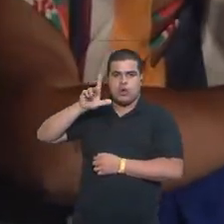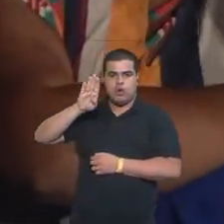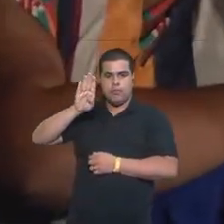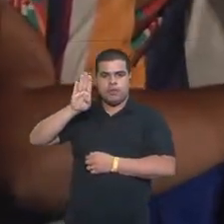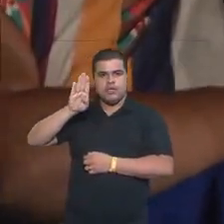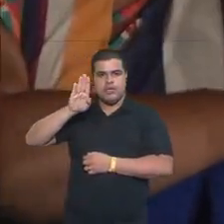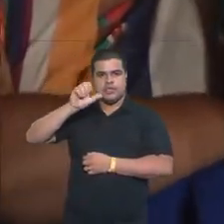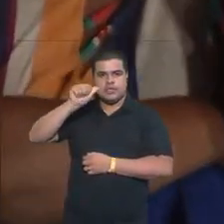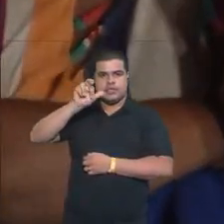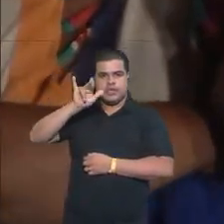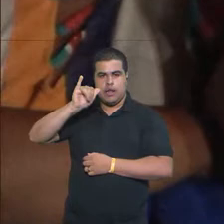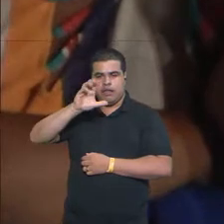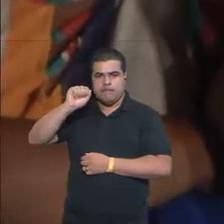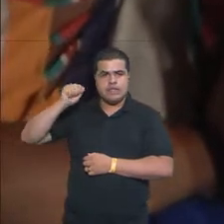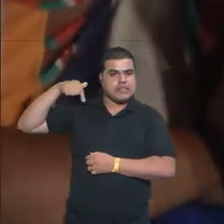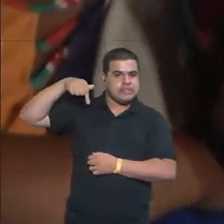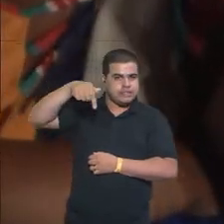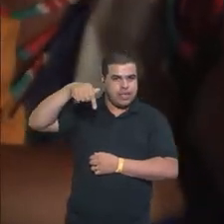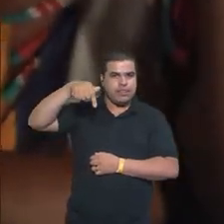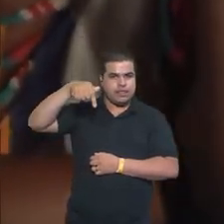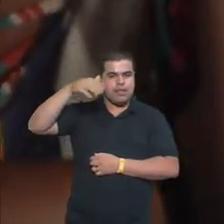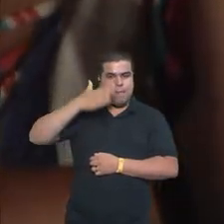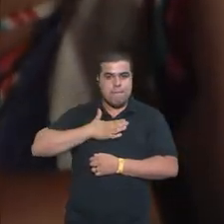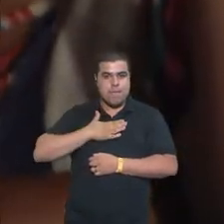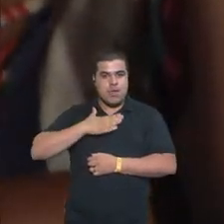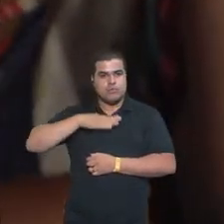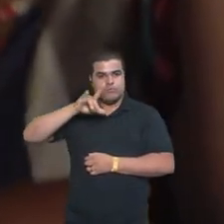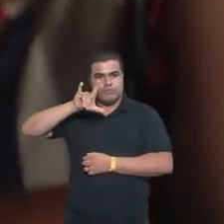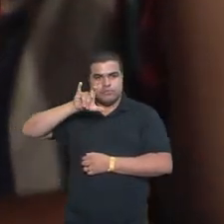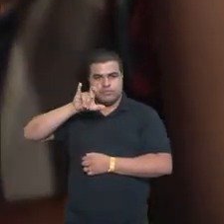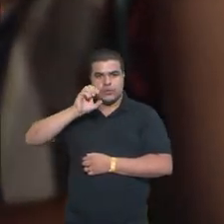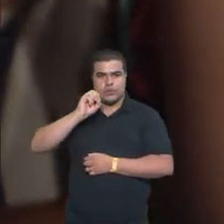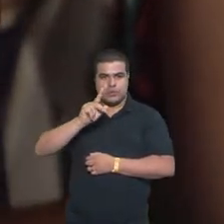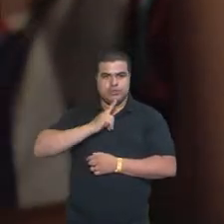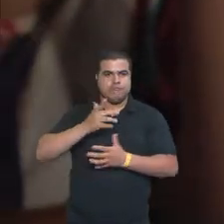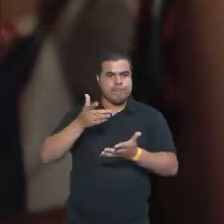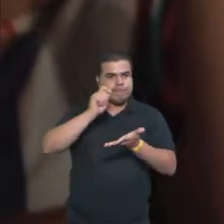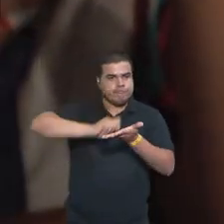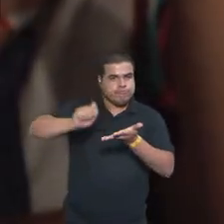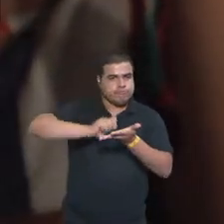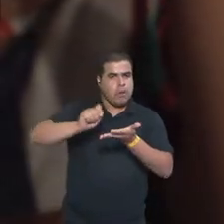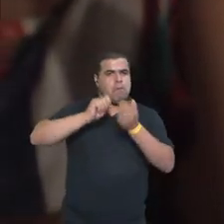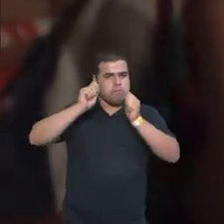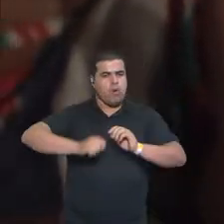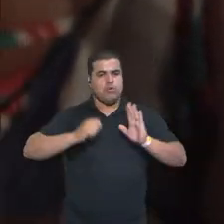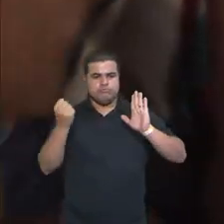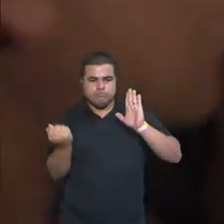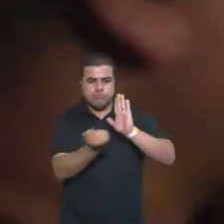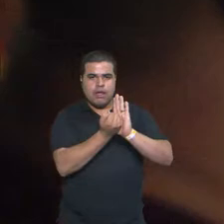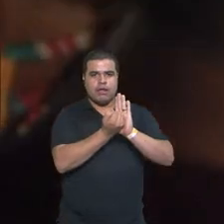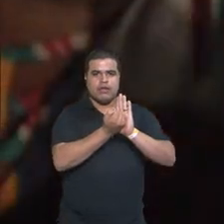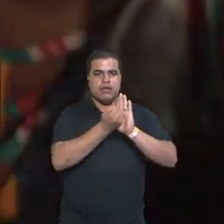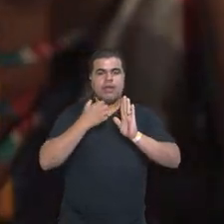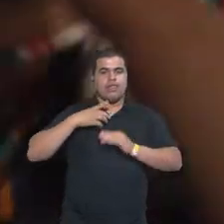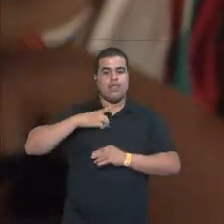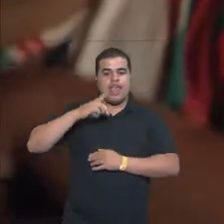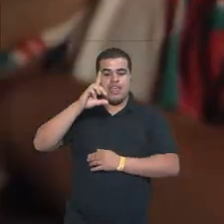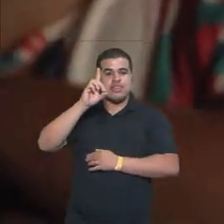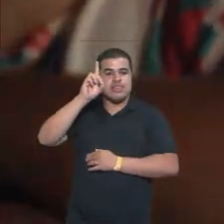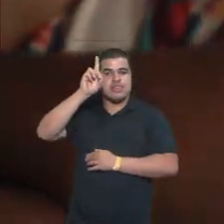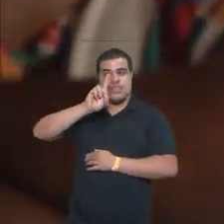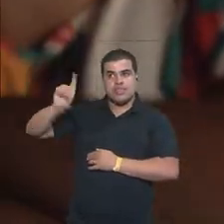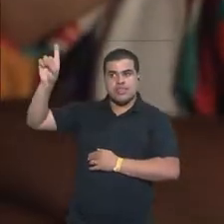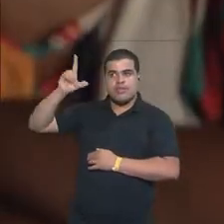Joabe com bermuda e sete numeral Job Saraiva sete você escreve lá pode me marcar Deus não